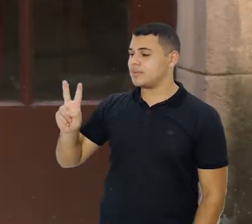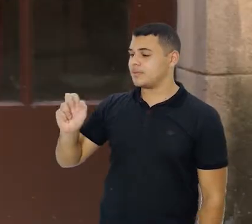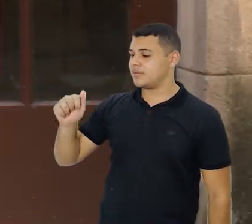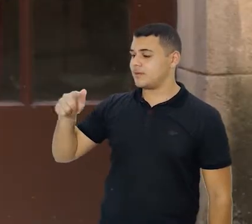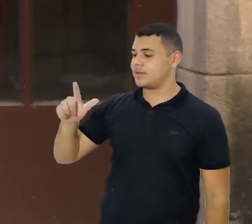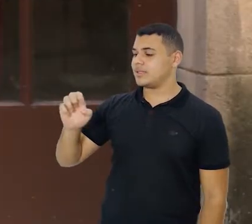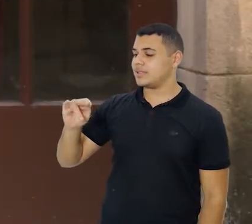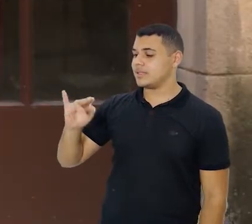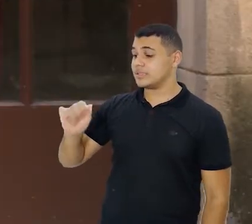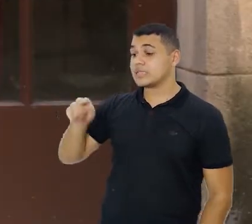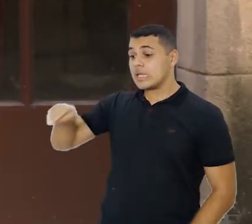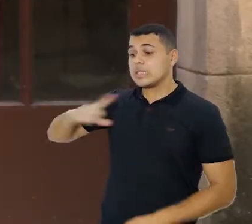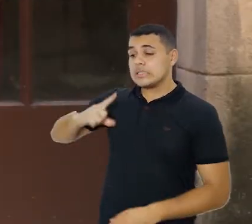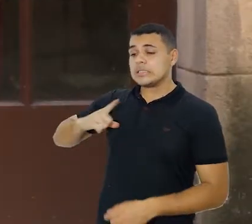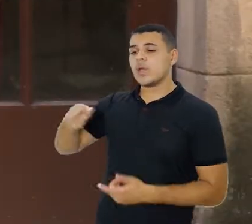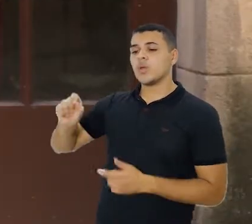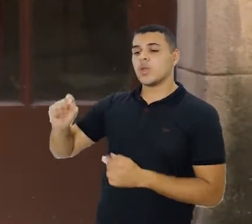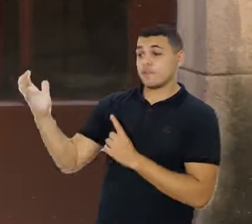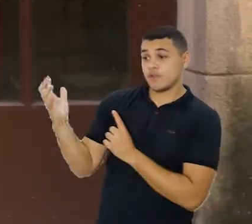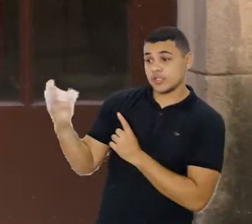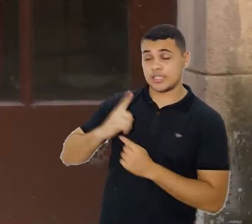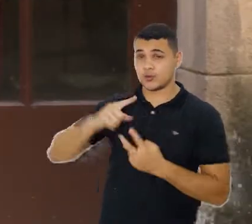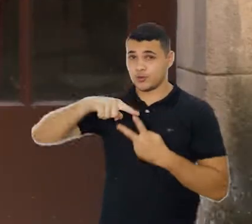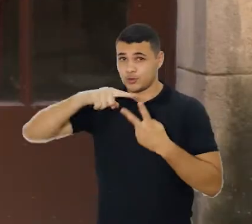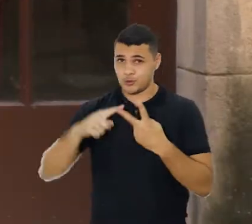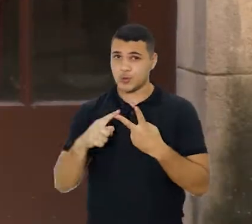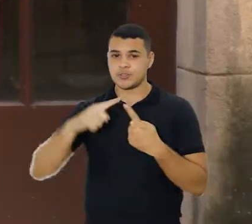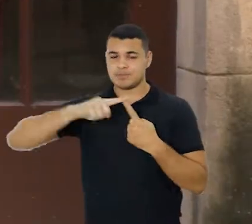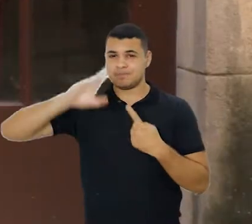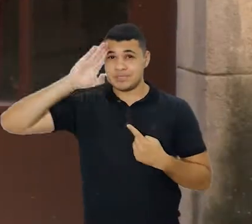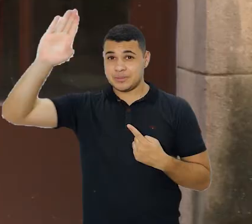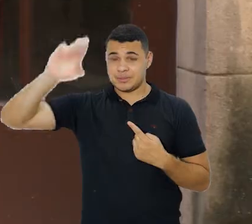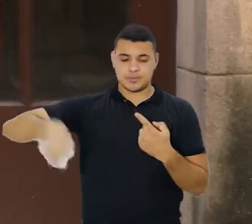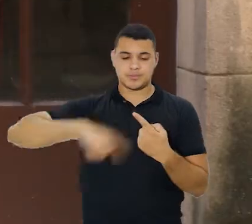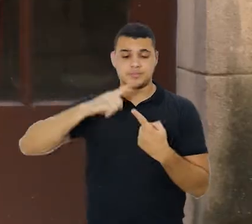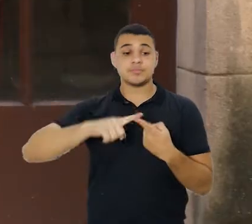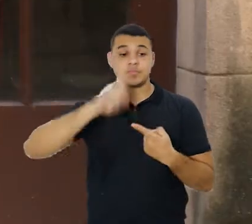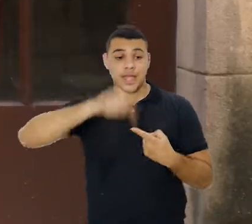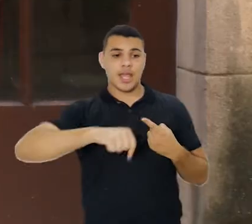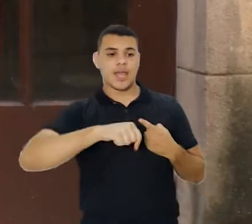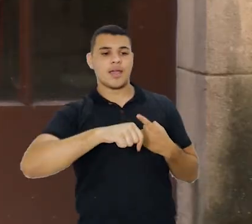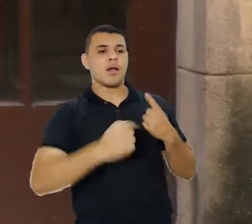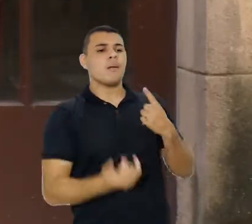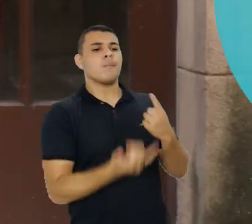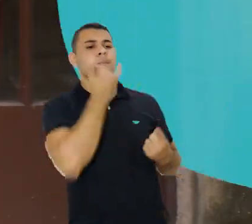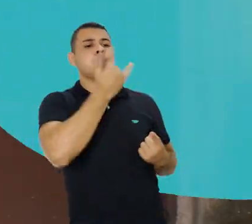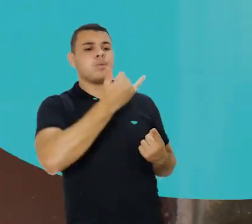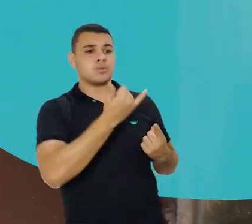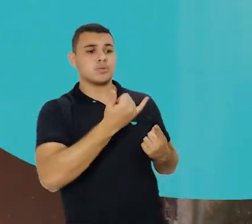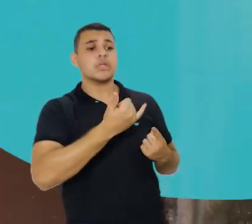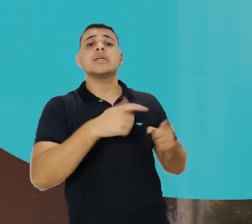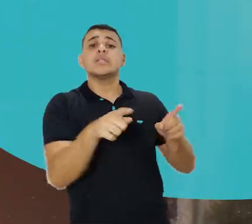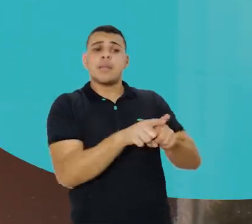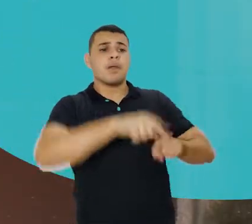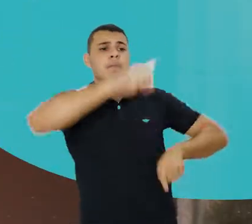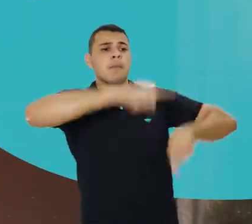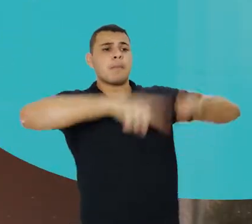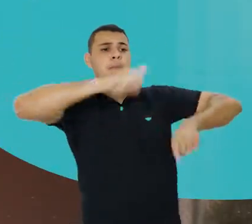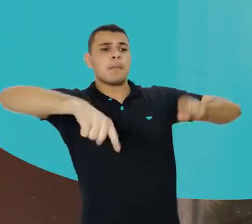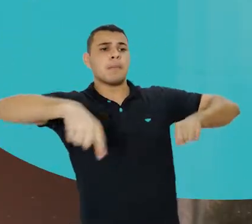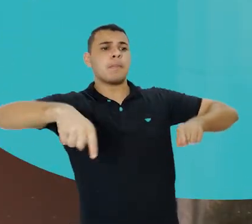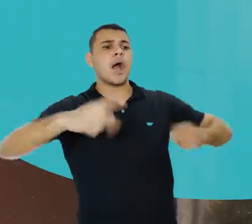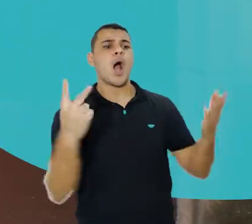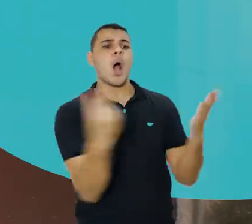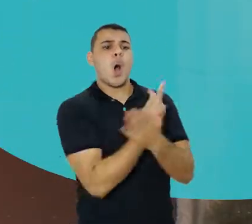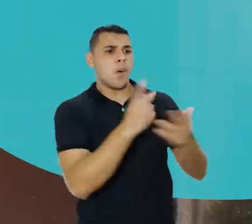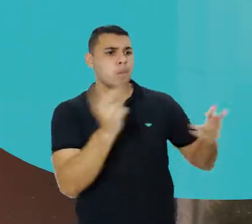de frequência que ela é influenciada por dois fatores principais, pela incidência, pela frequência com que surgem